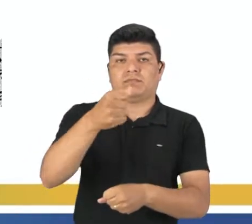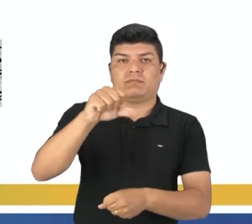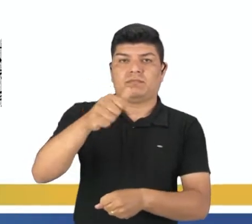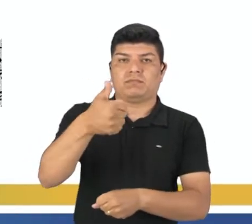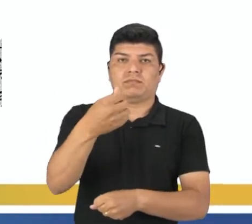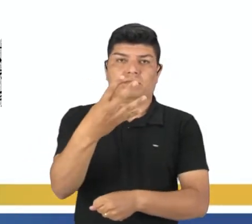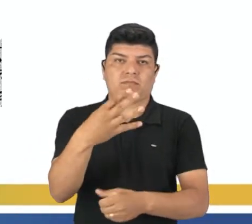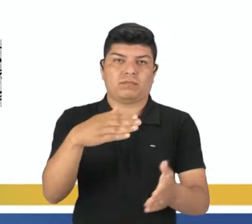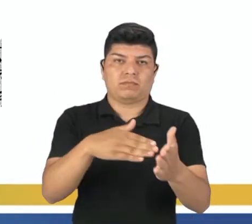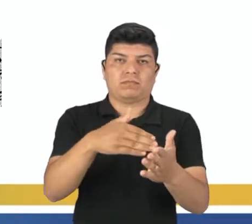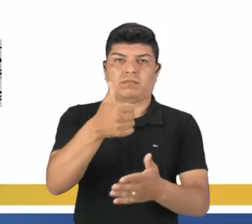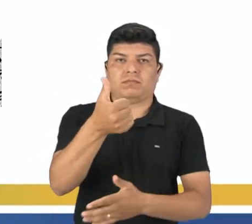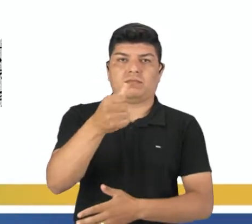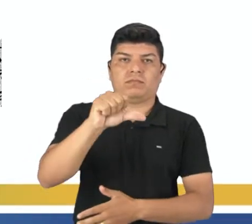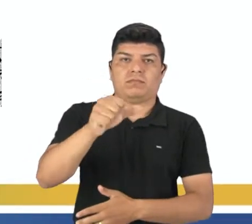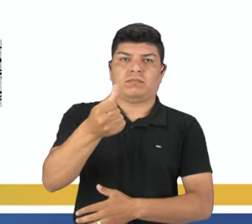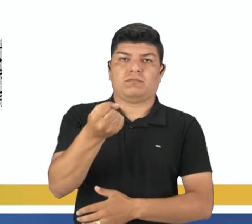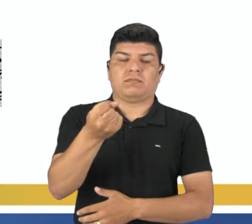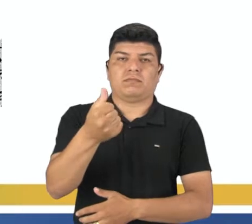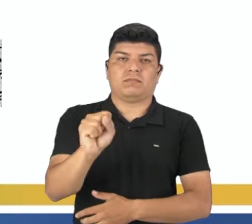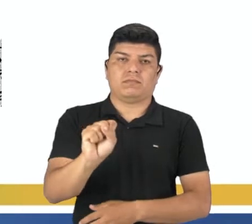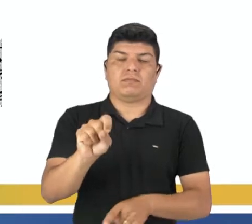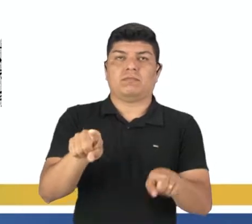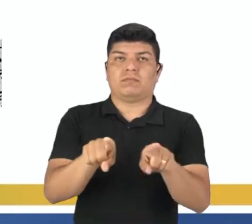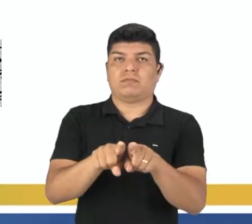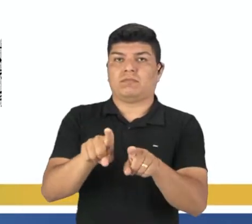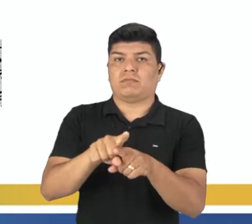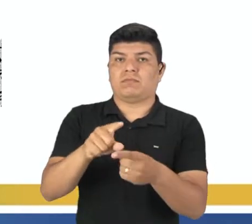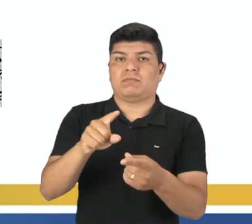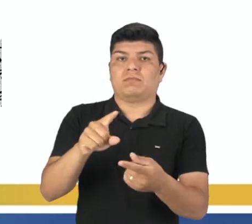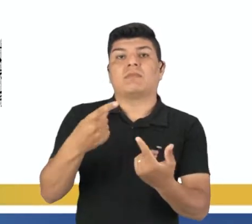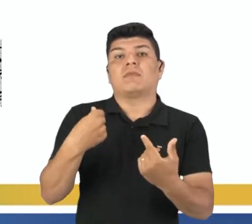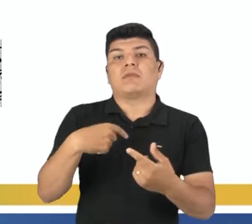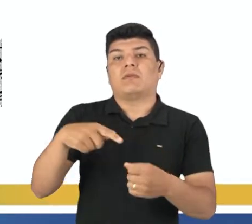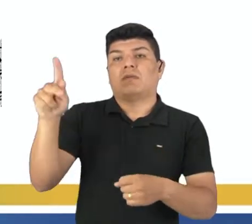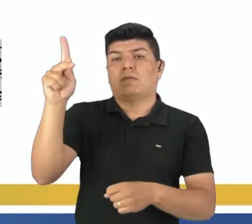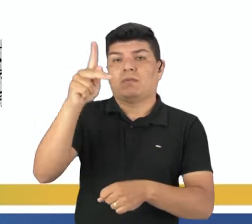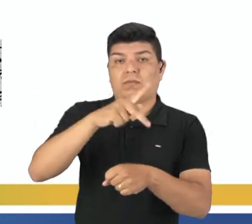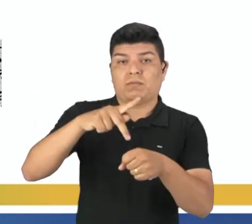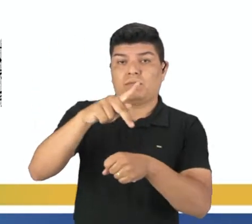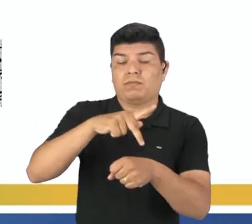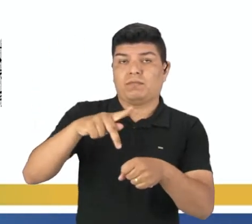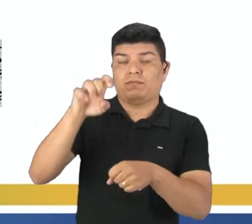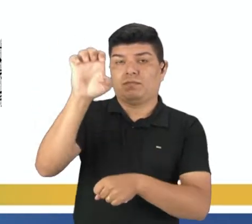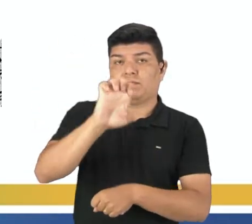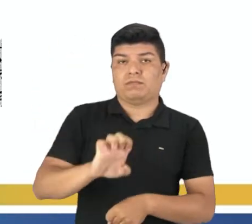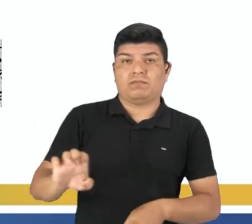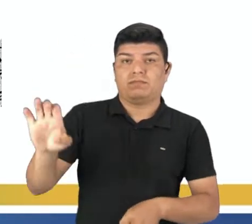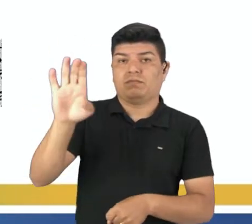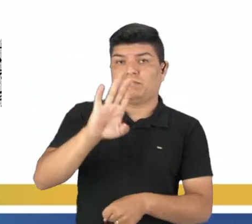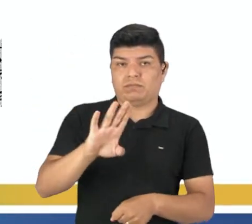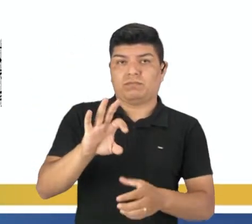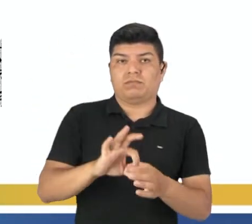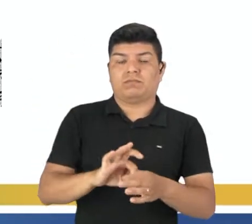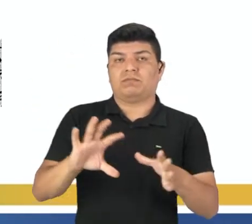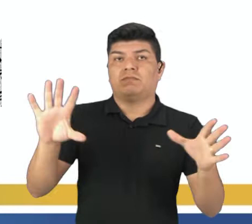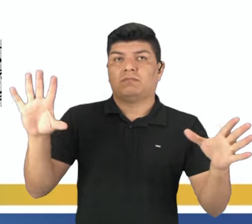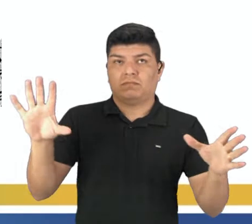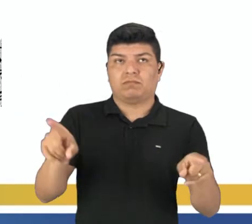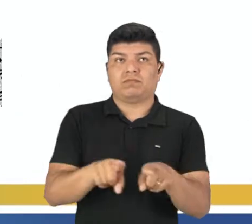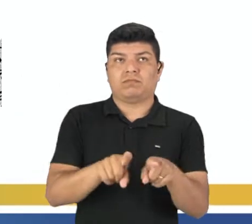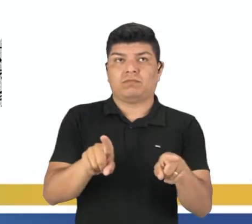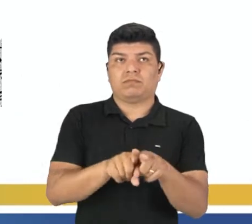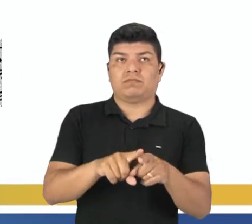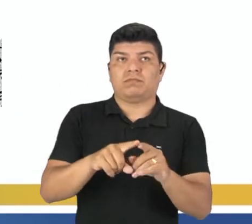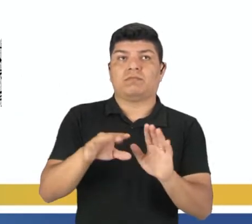a 1918, em diversos países da Europa, a partir da crise do capitalismo e do liberalismo. E aí a gente tem